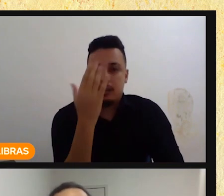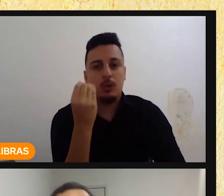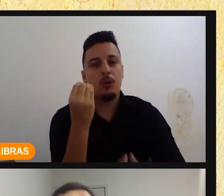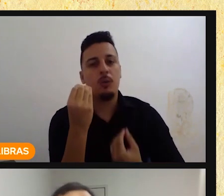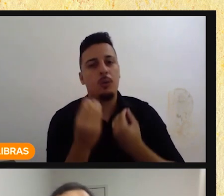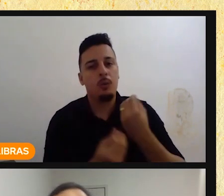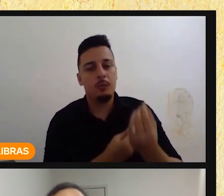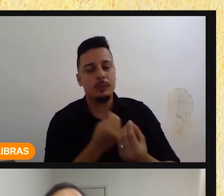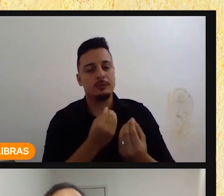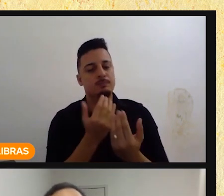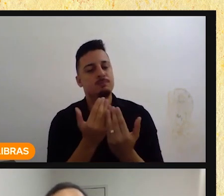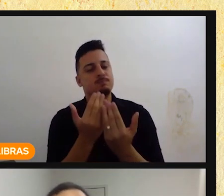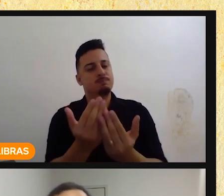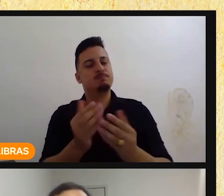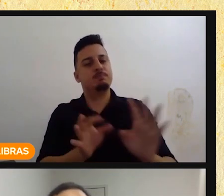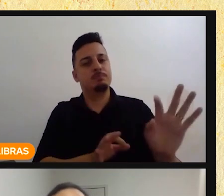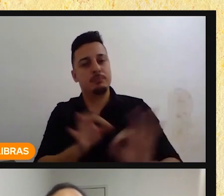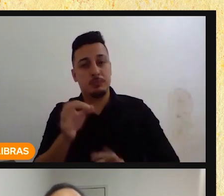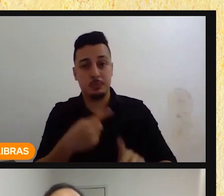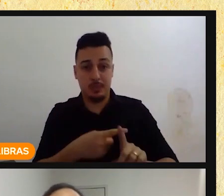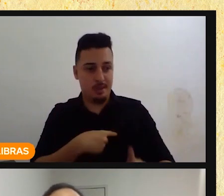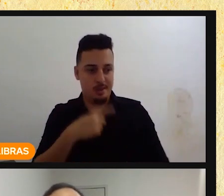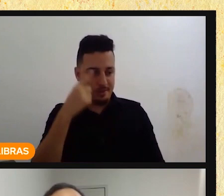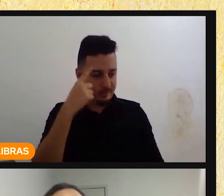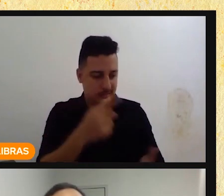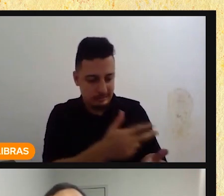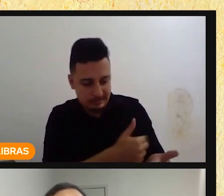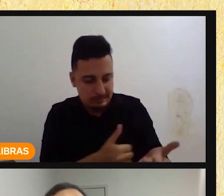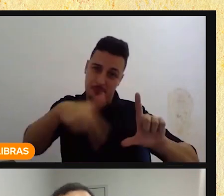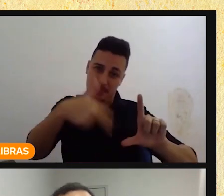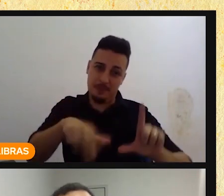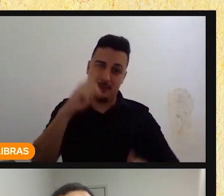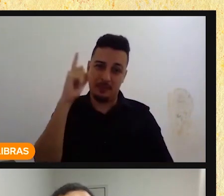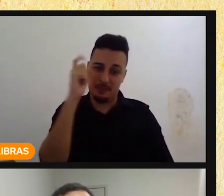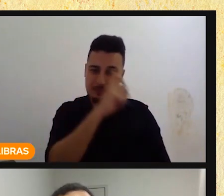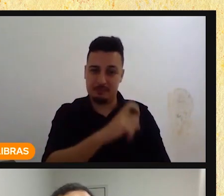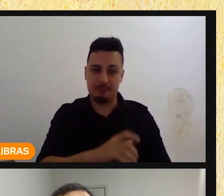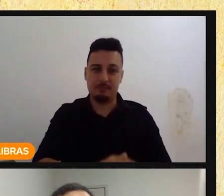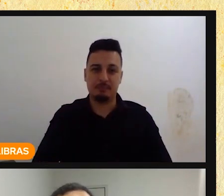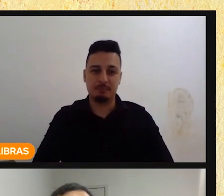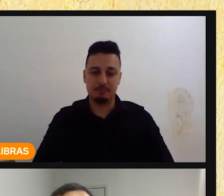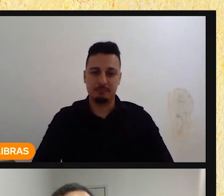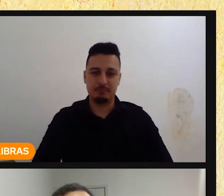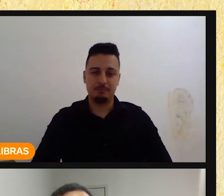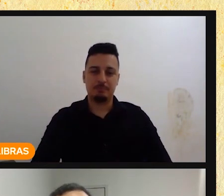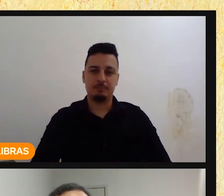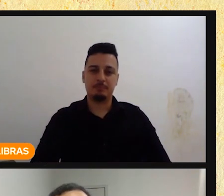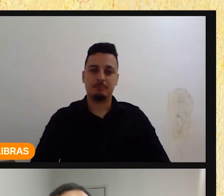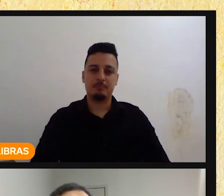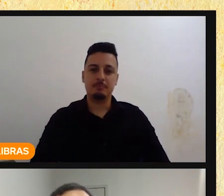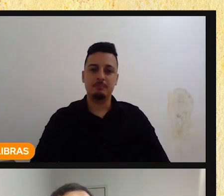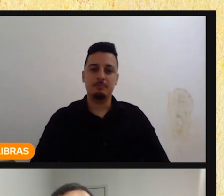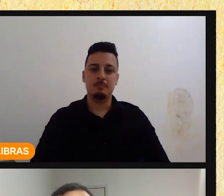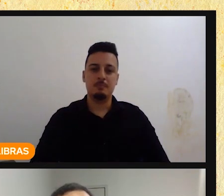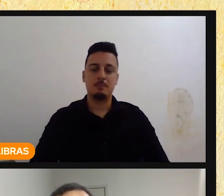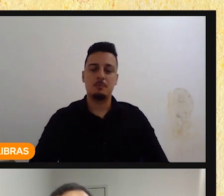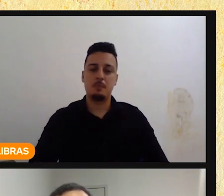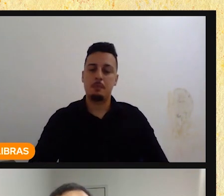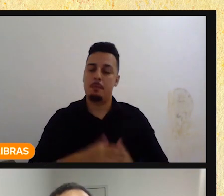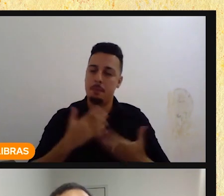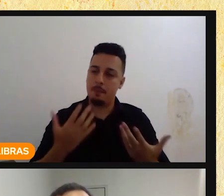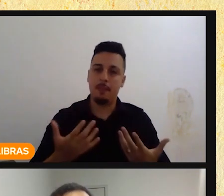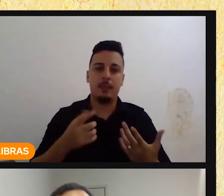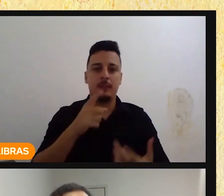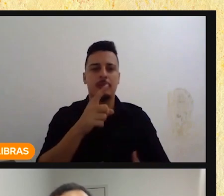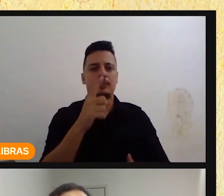sem necessariamente saber desenhar ou até propriamente animar. Isso. Então, acho que vocês podem começar a falar agora de cada